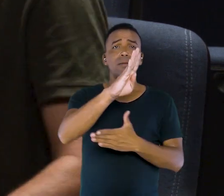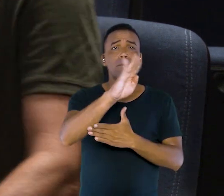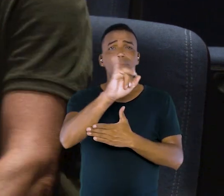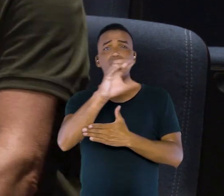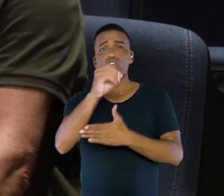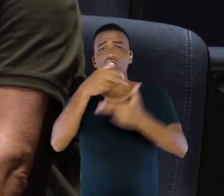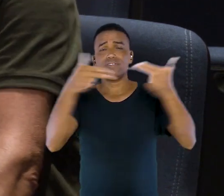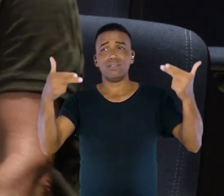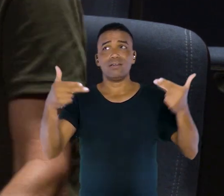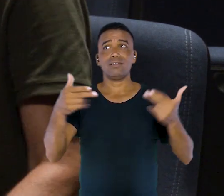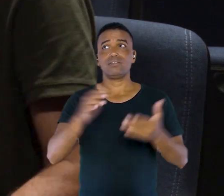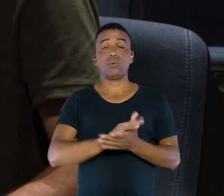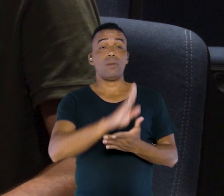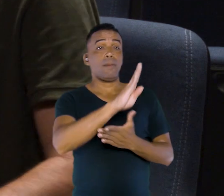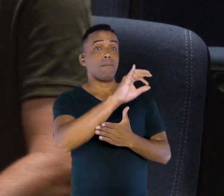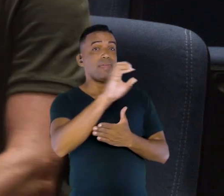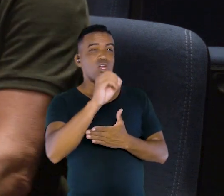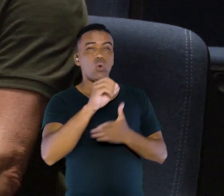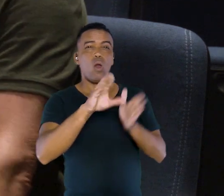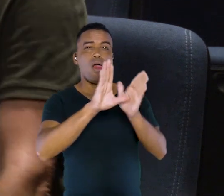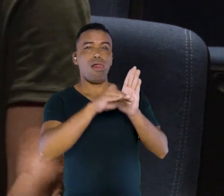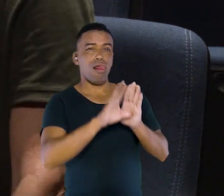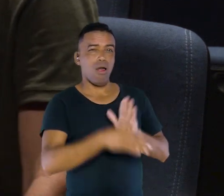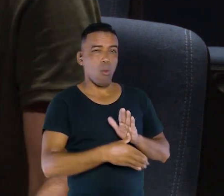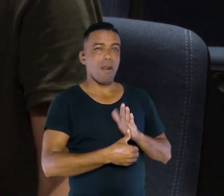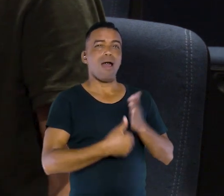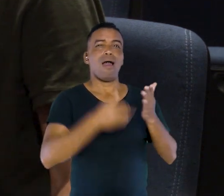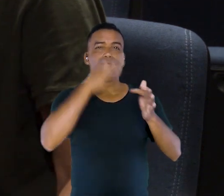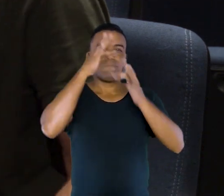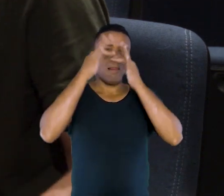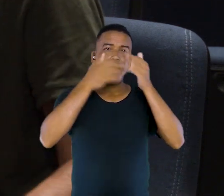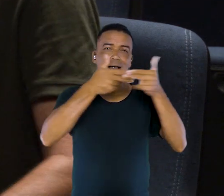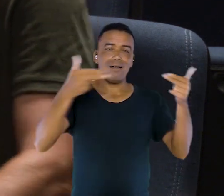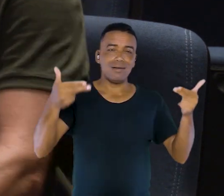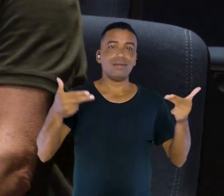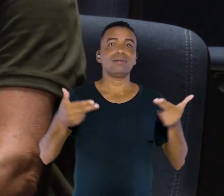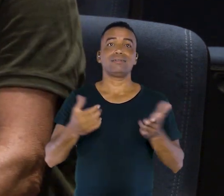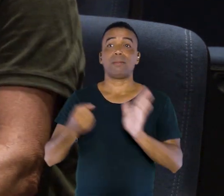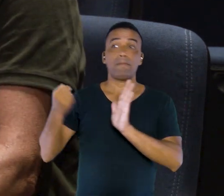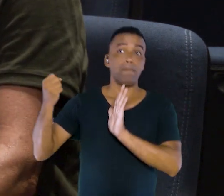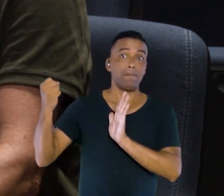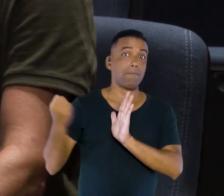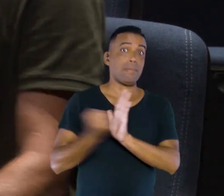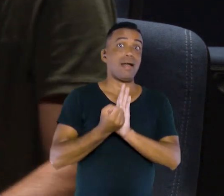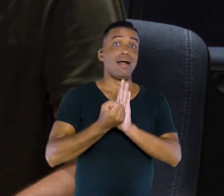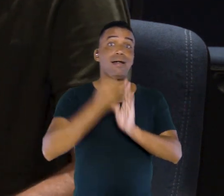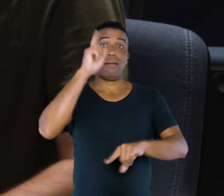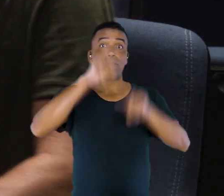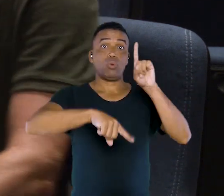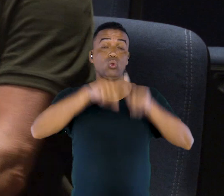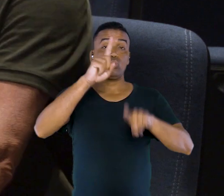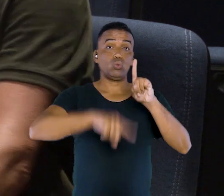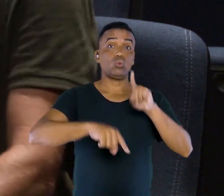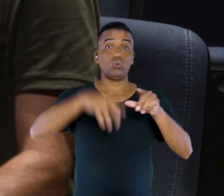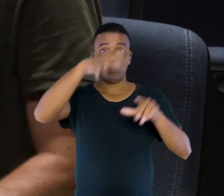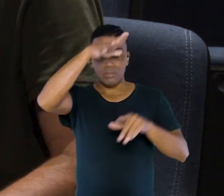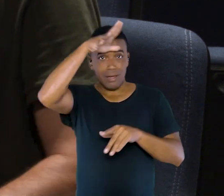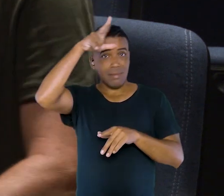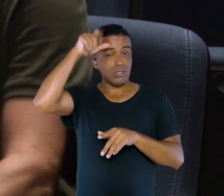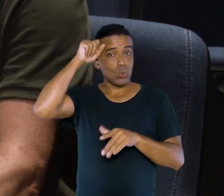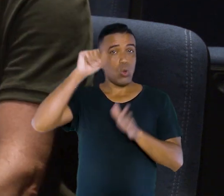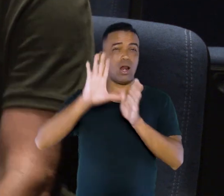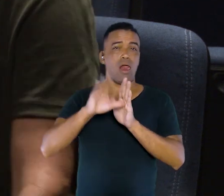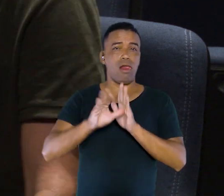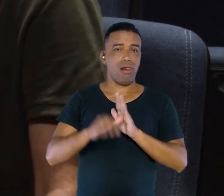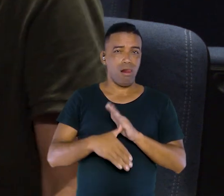seja, a gente ouve falar em biopirataria, em patentes de produtos da Amazônia, né, que é uma